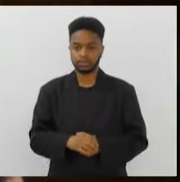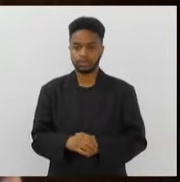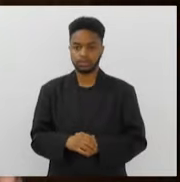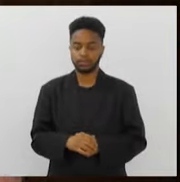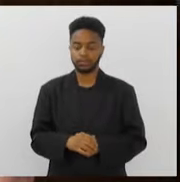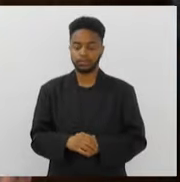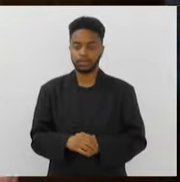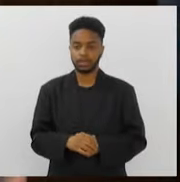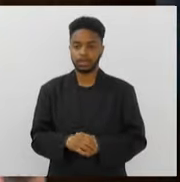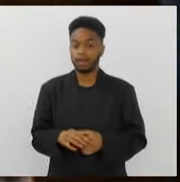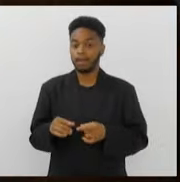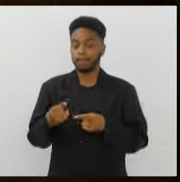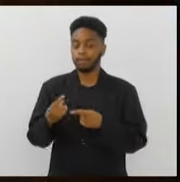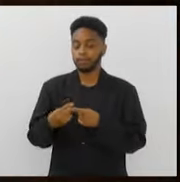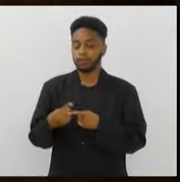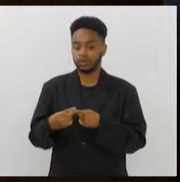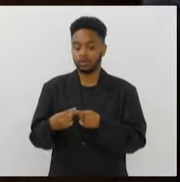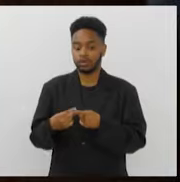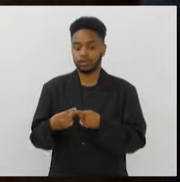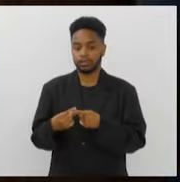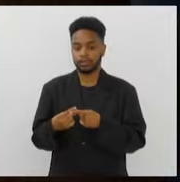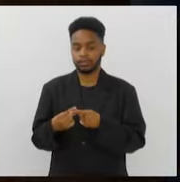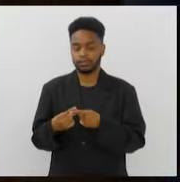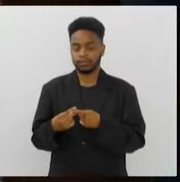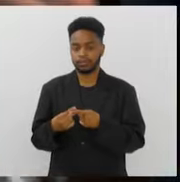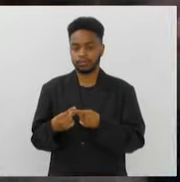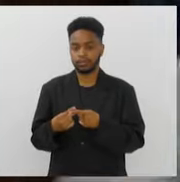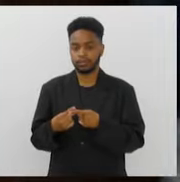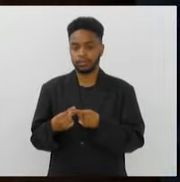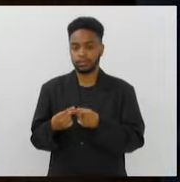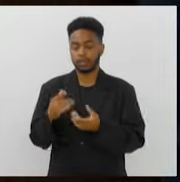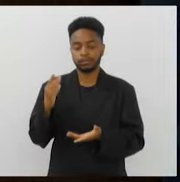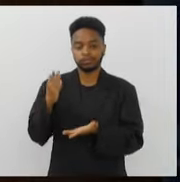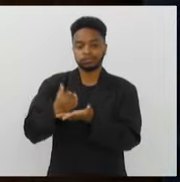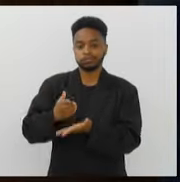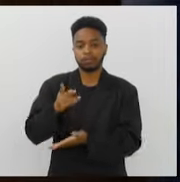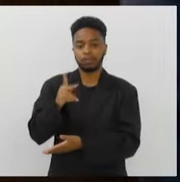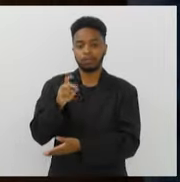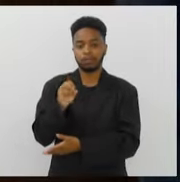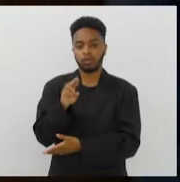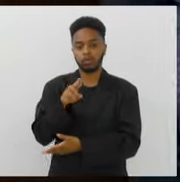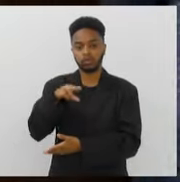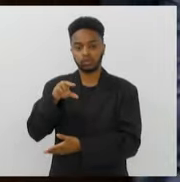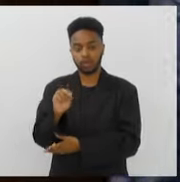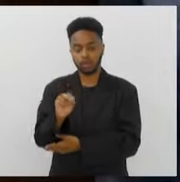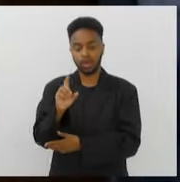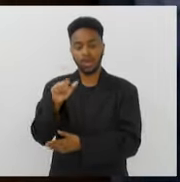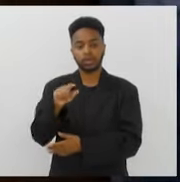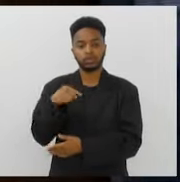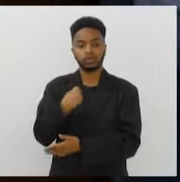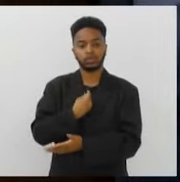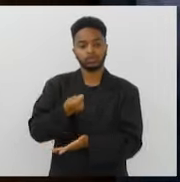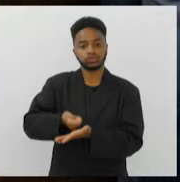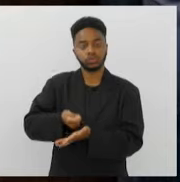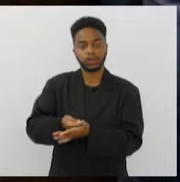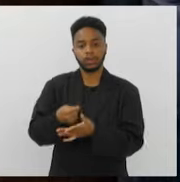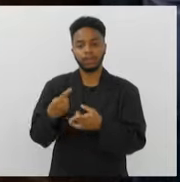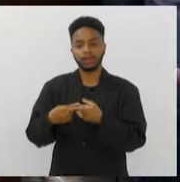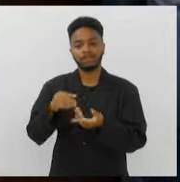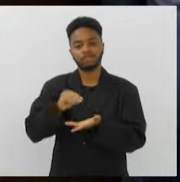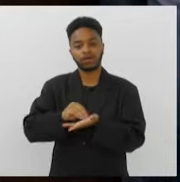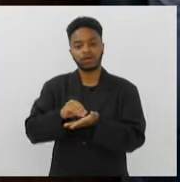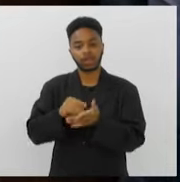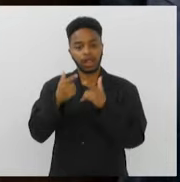porque combater a pornografia é obrigação nossa. Essa falta de uma linguagem